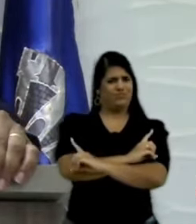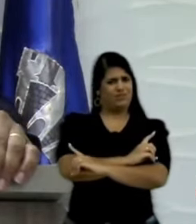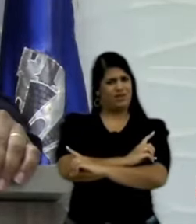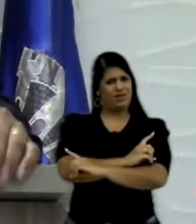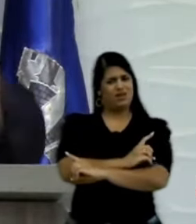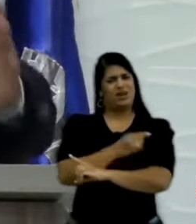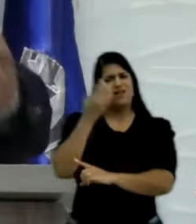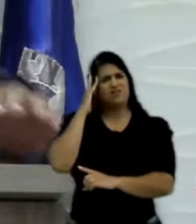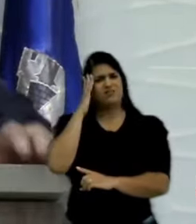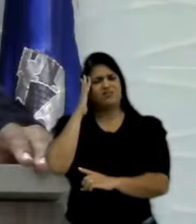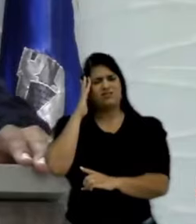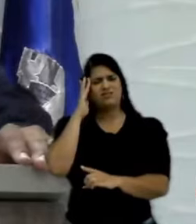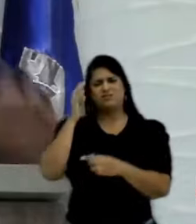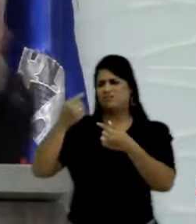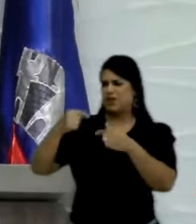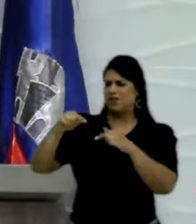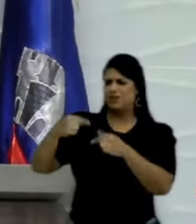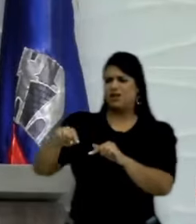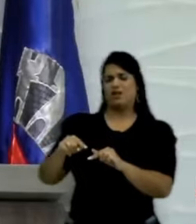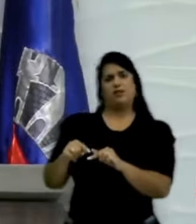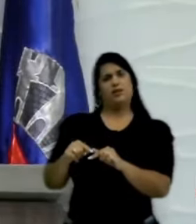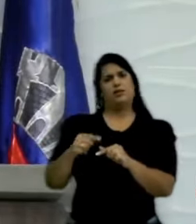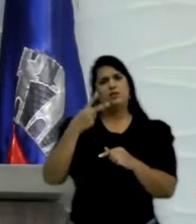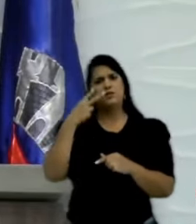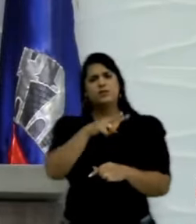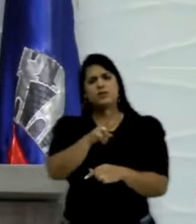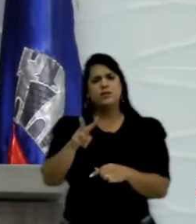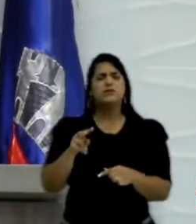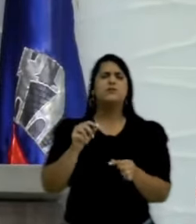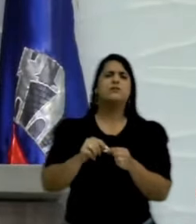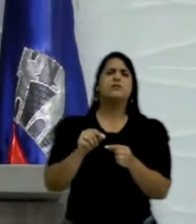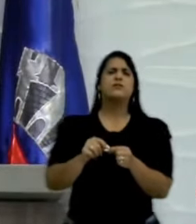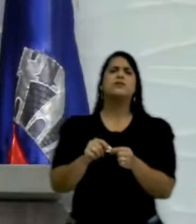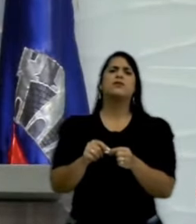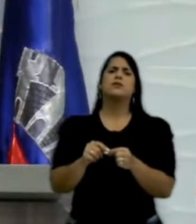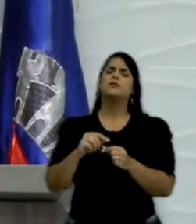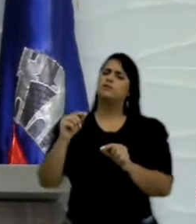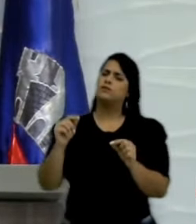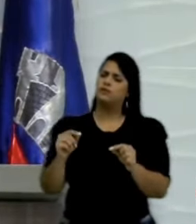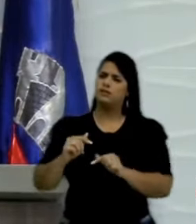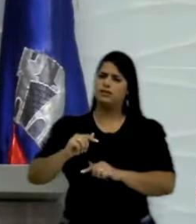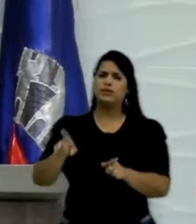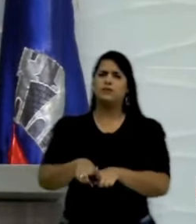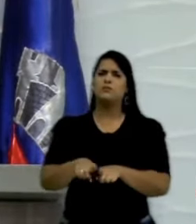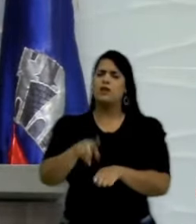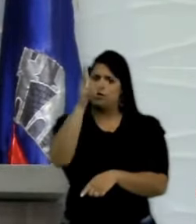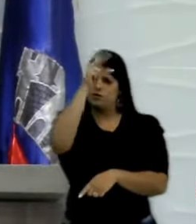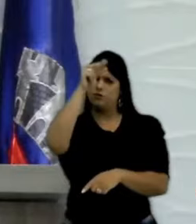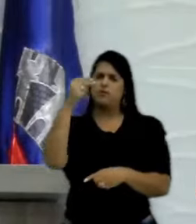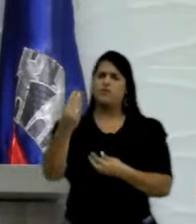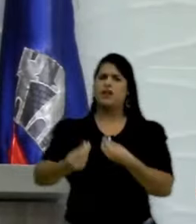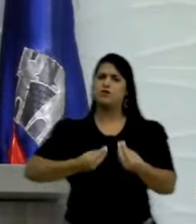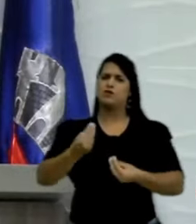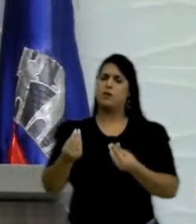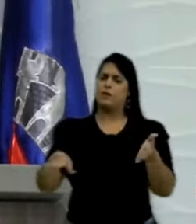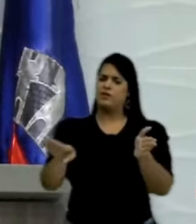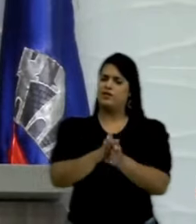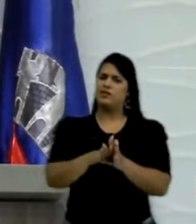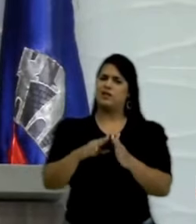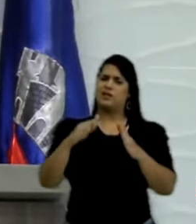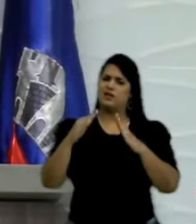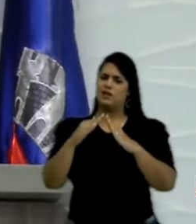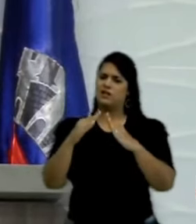contra. Rapaz, veja o que vocês fizeram, o que ele está fazendo. Esse prefeito, você chega ali na casa de